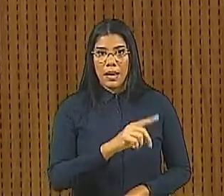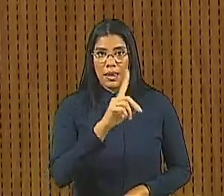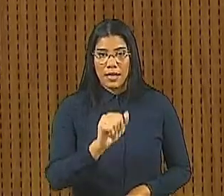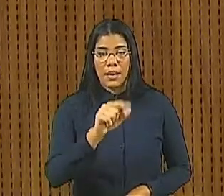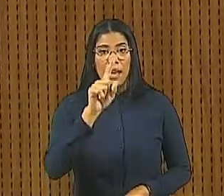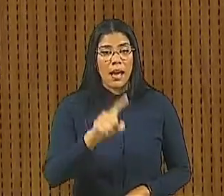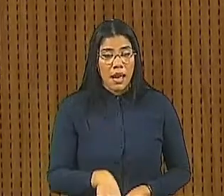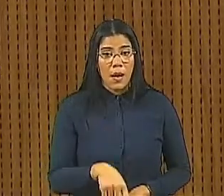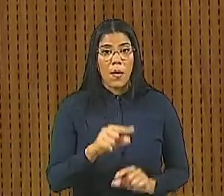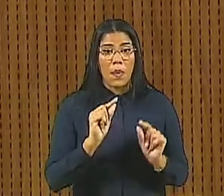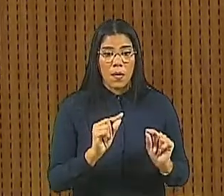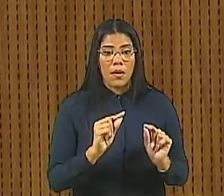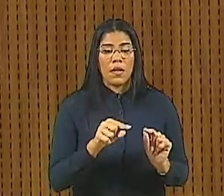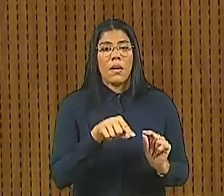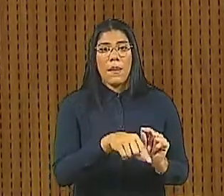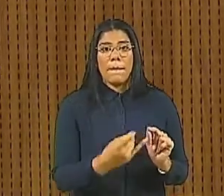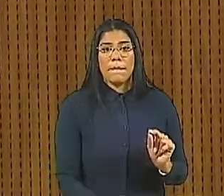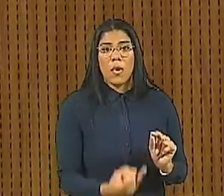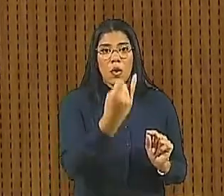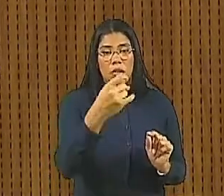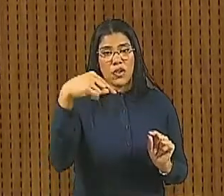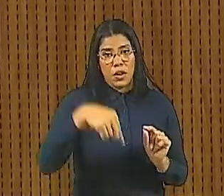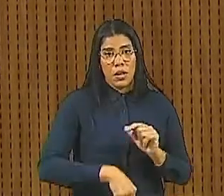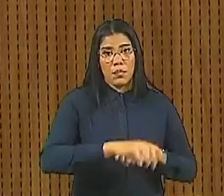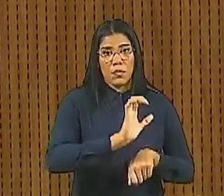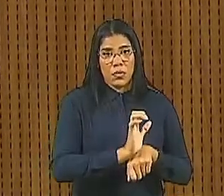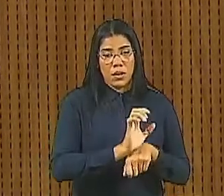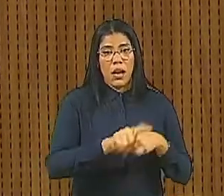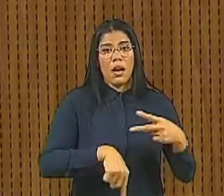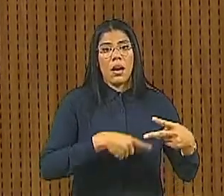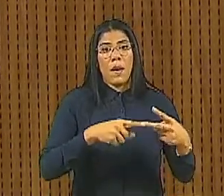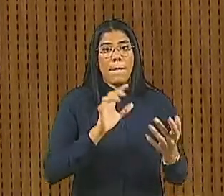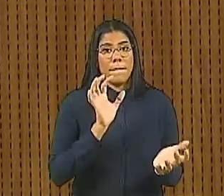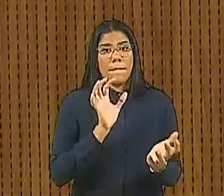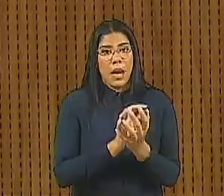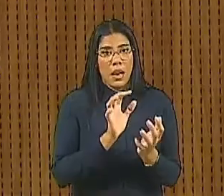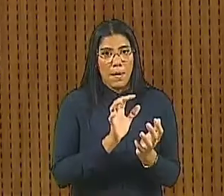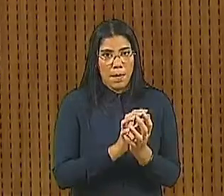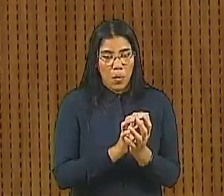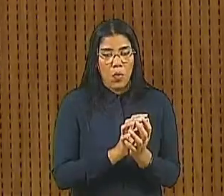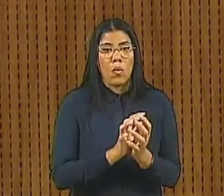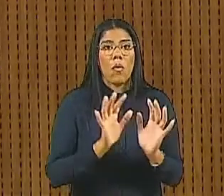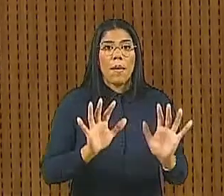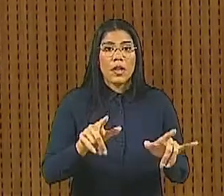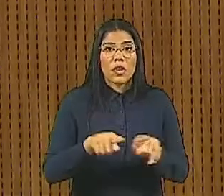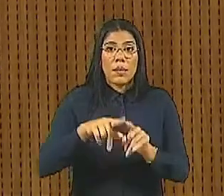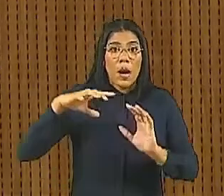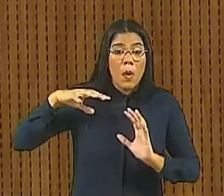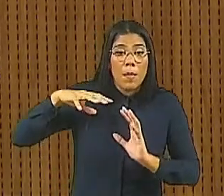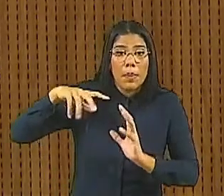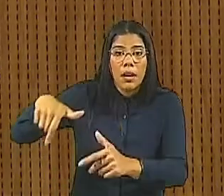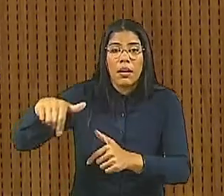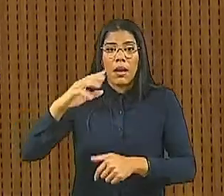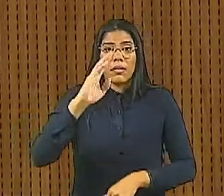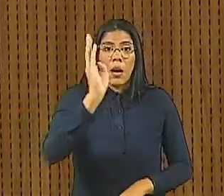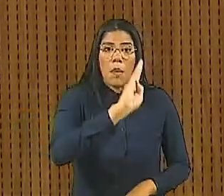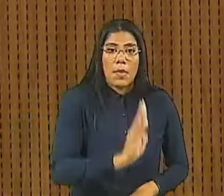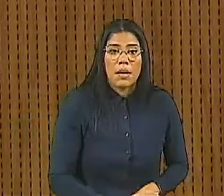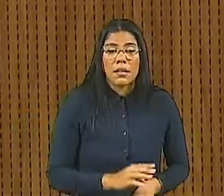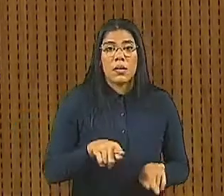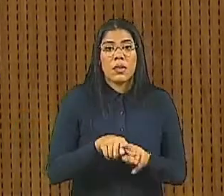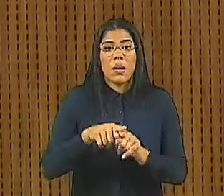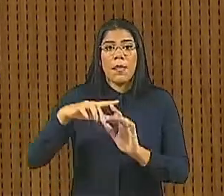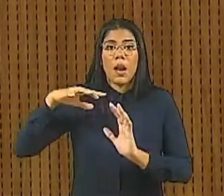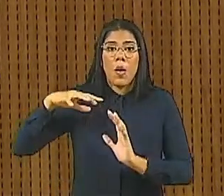que interessam não só ao Ceará ou ao estado de Pernambuco, interessam ao planeta, interessam ao Brasil e